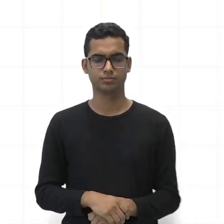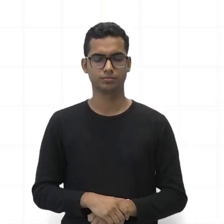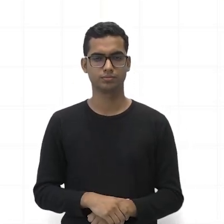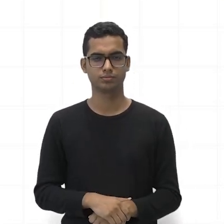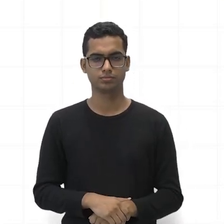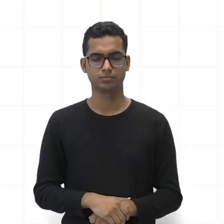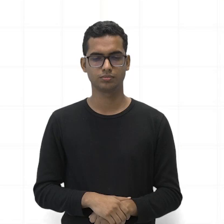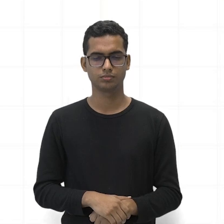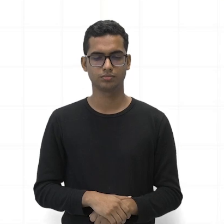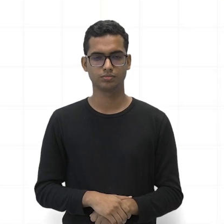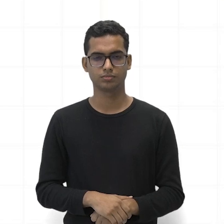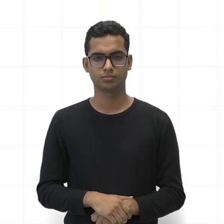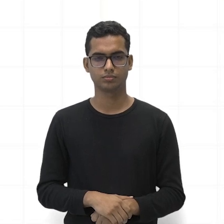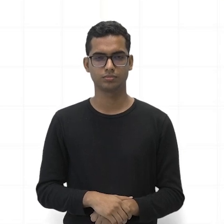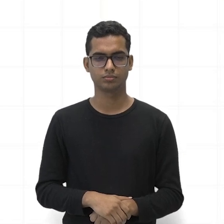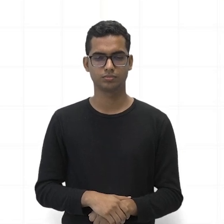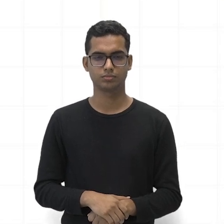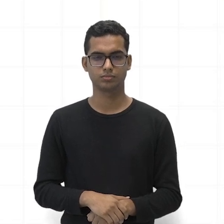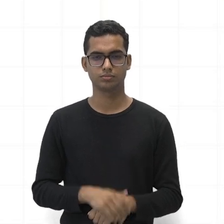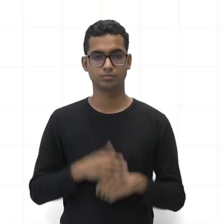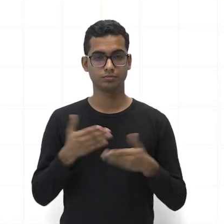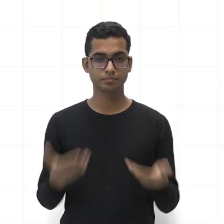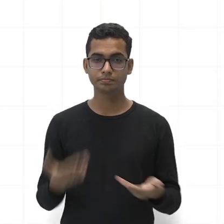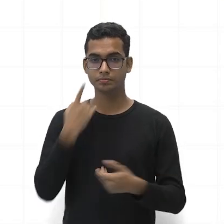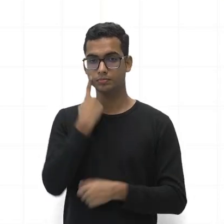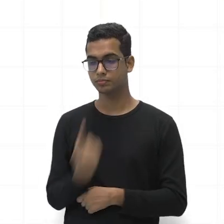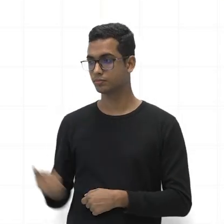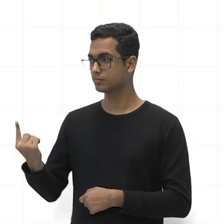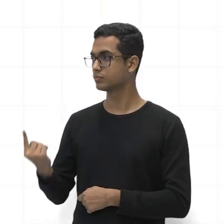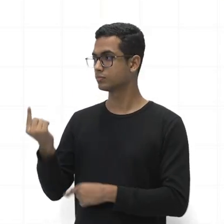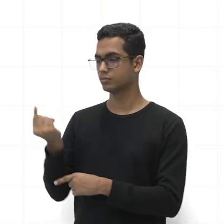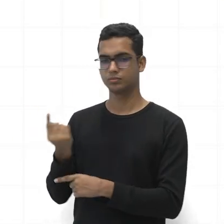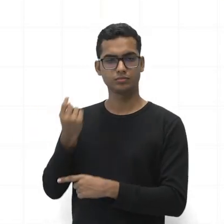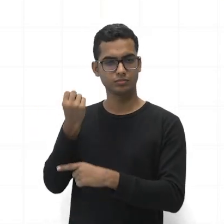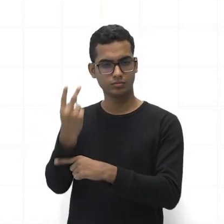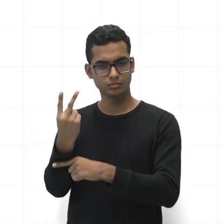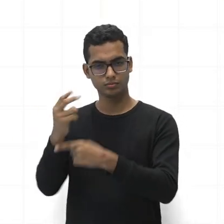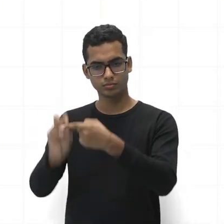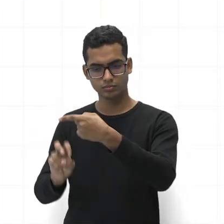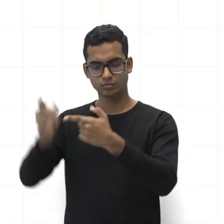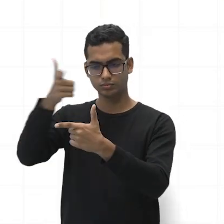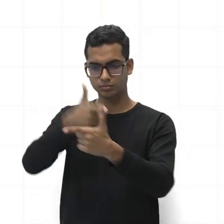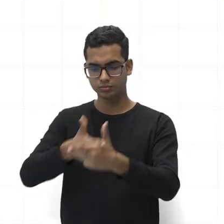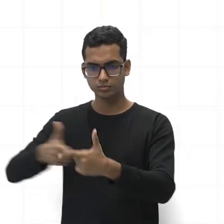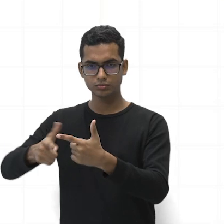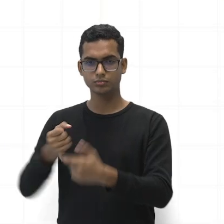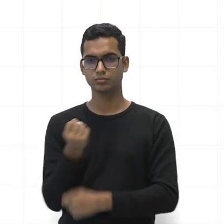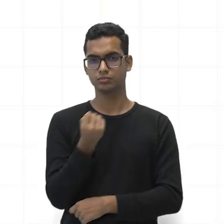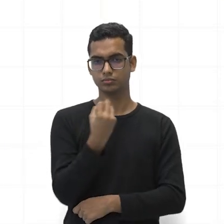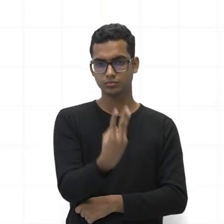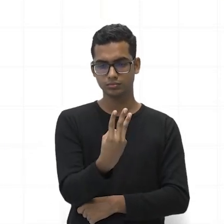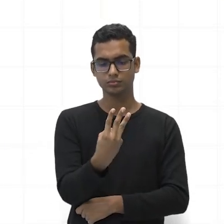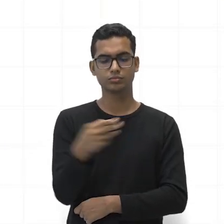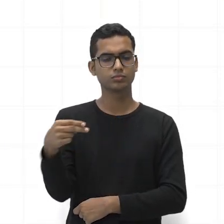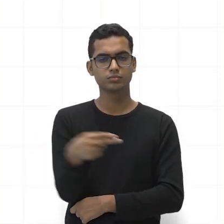2/5 dividido por 3 é igual a 2 sobre